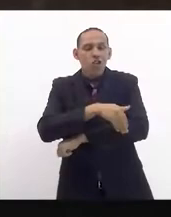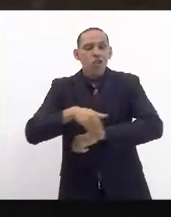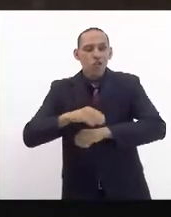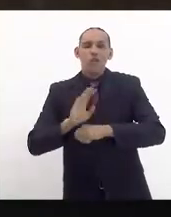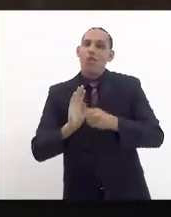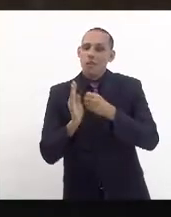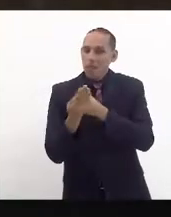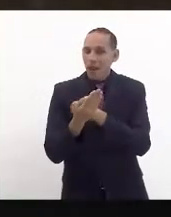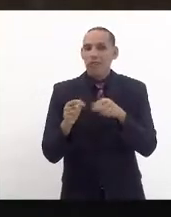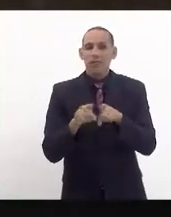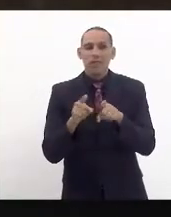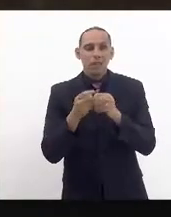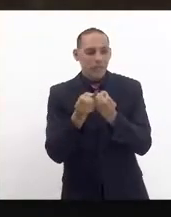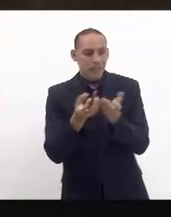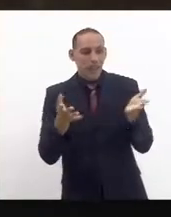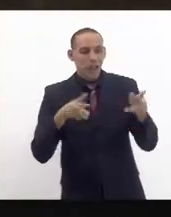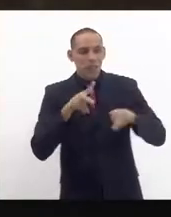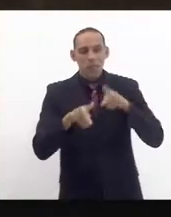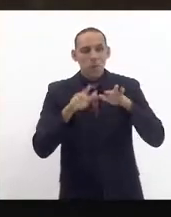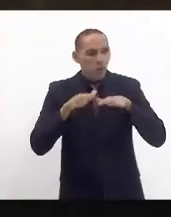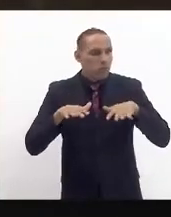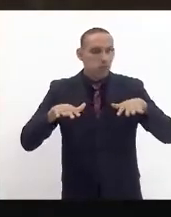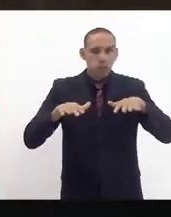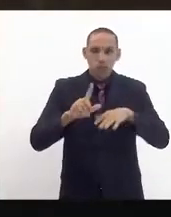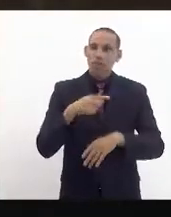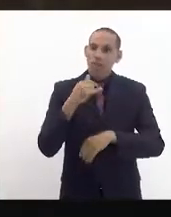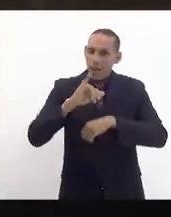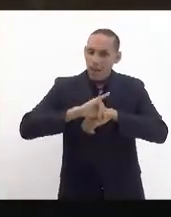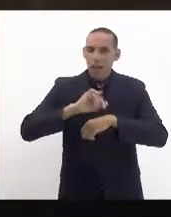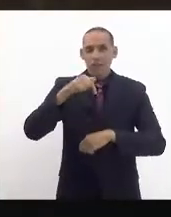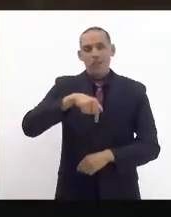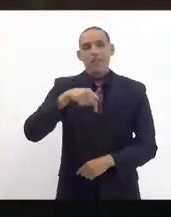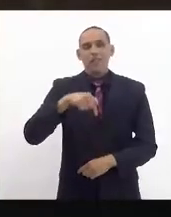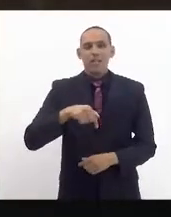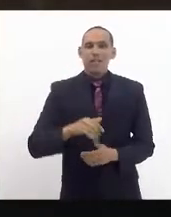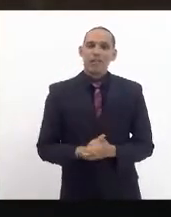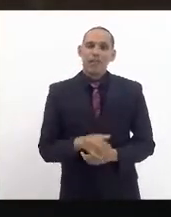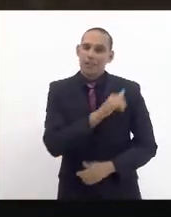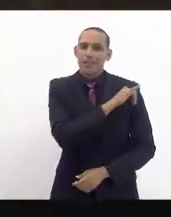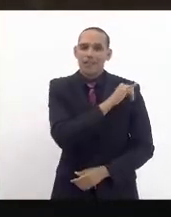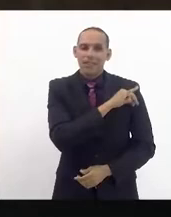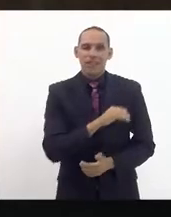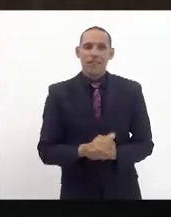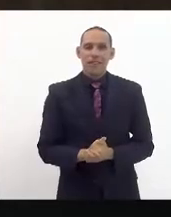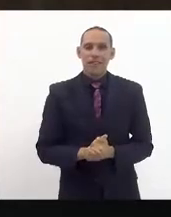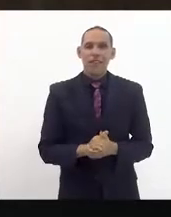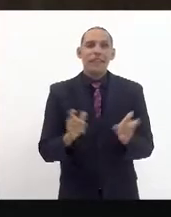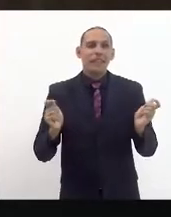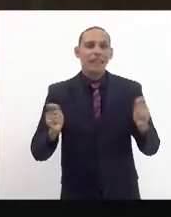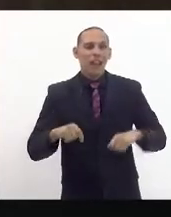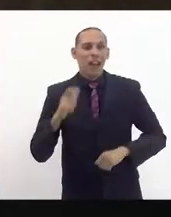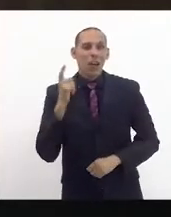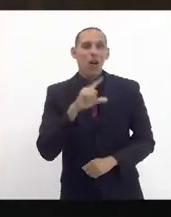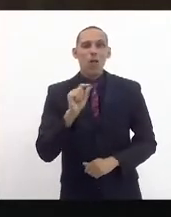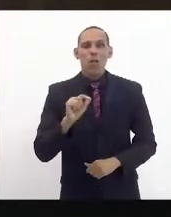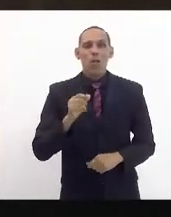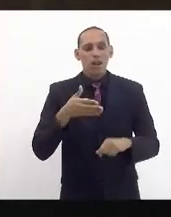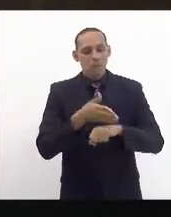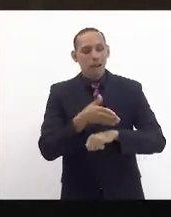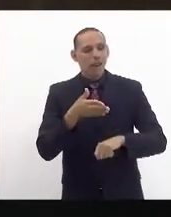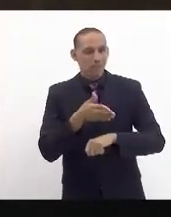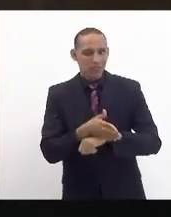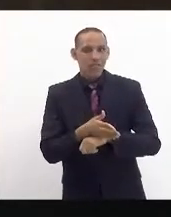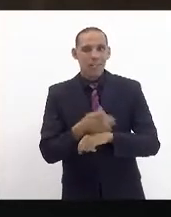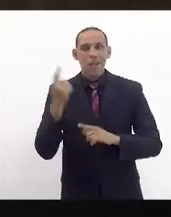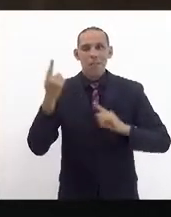dando à população da nossa capital, querida capital, Rio de Janeiro, a possibilidade de participar